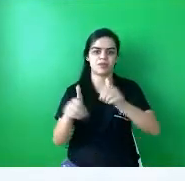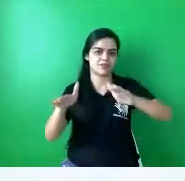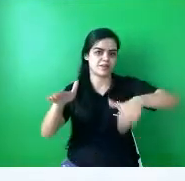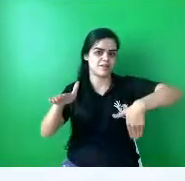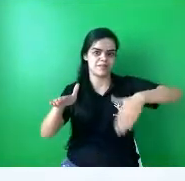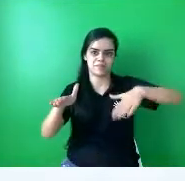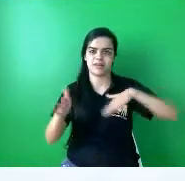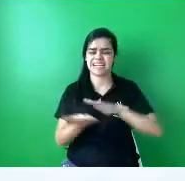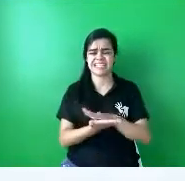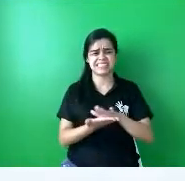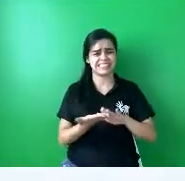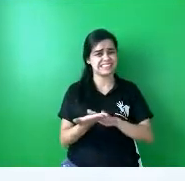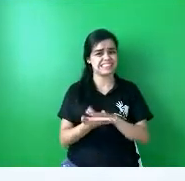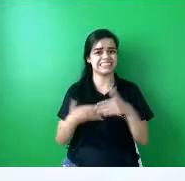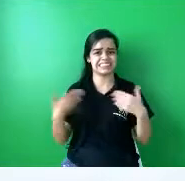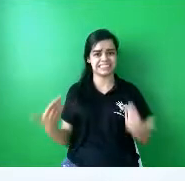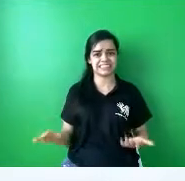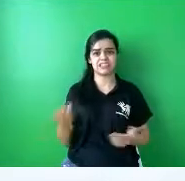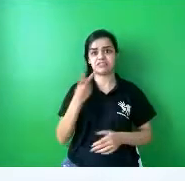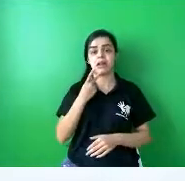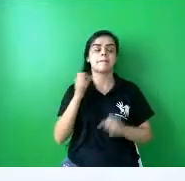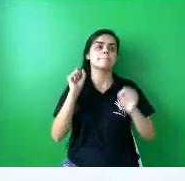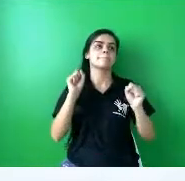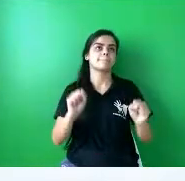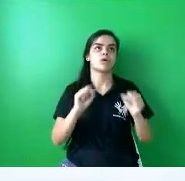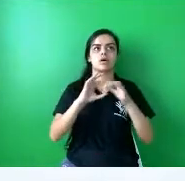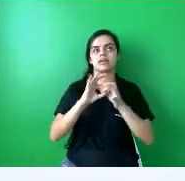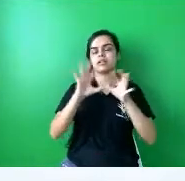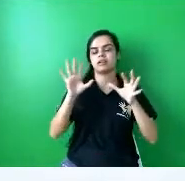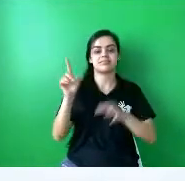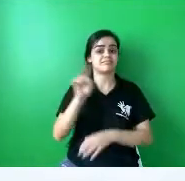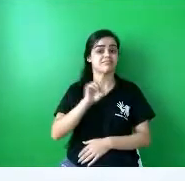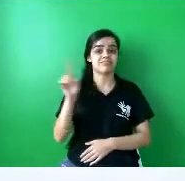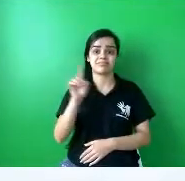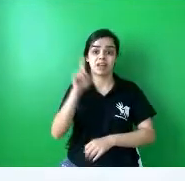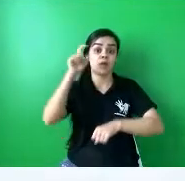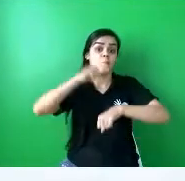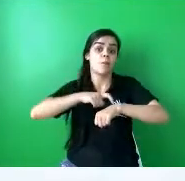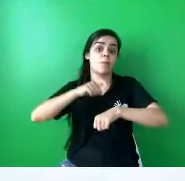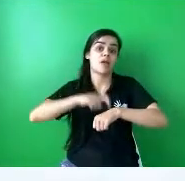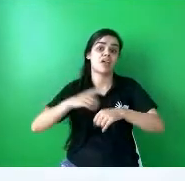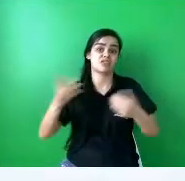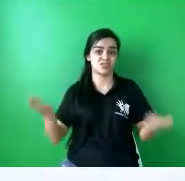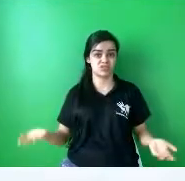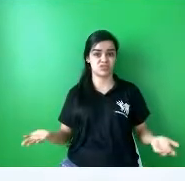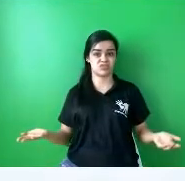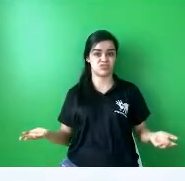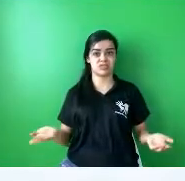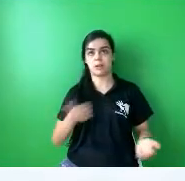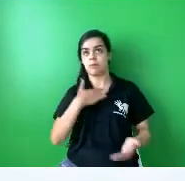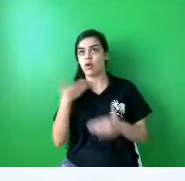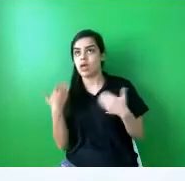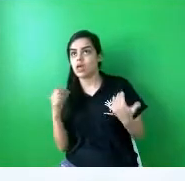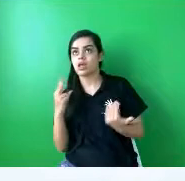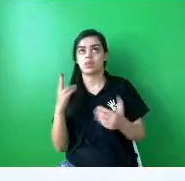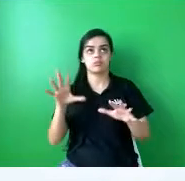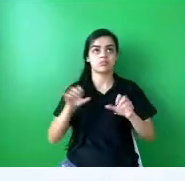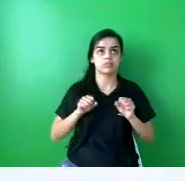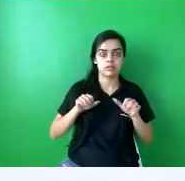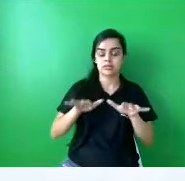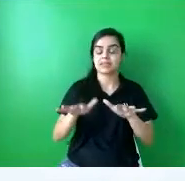Então, a gente não pode dizer assim, você vai poder fazer, porque é muito relativo àquela questão daquele momento que está Na sendo passado,